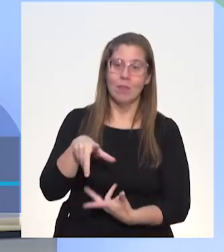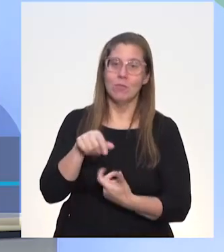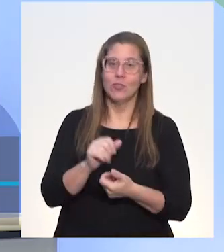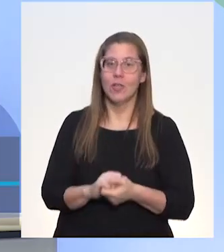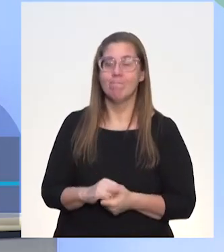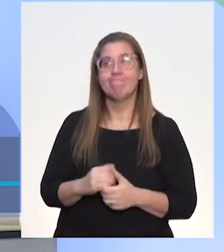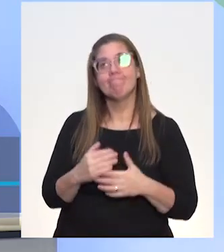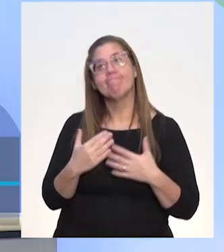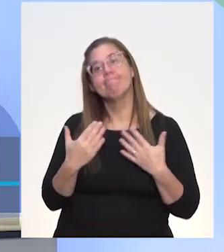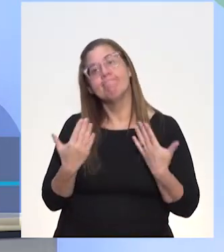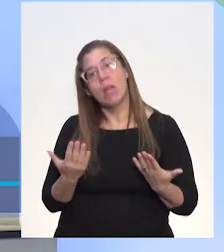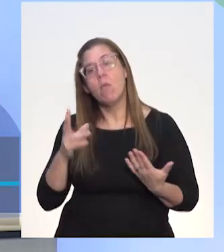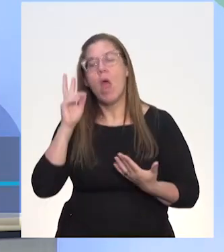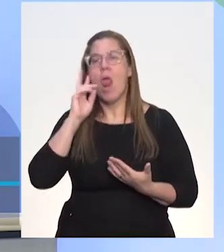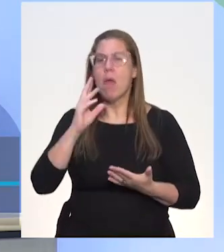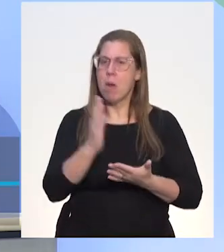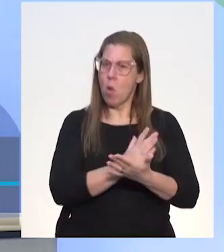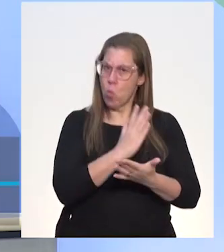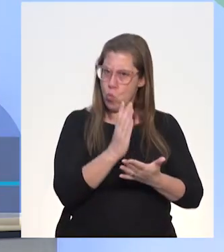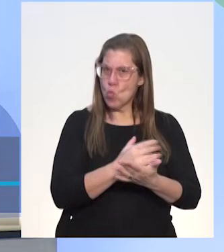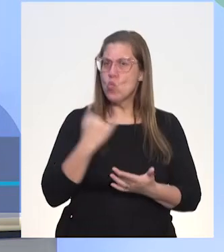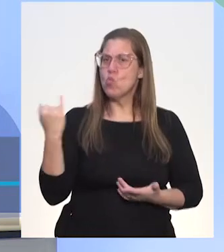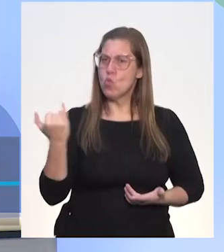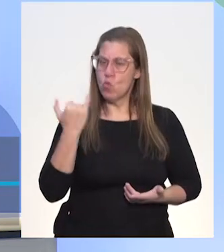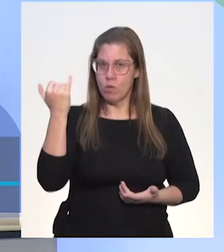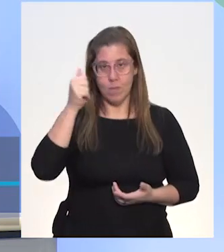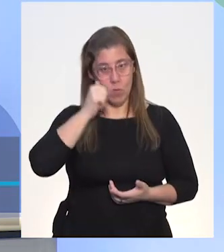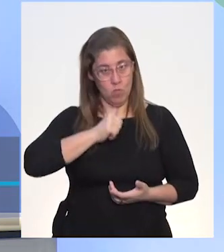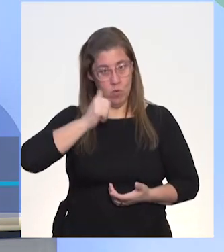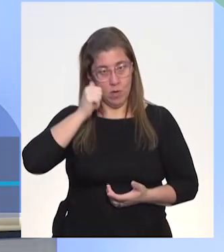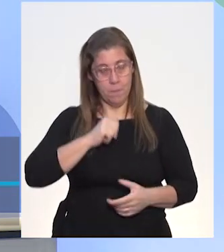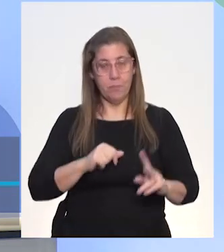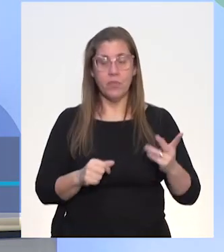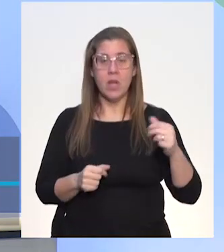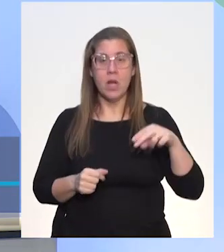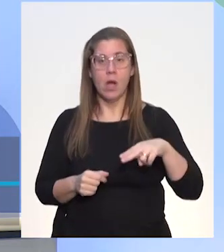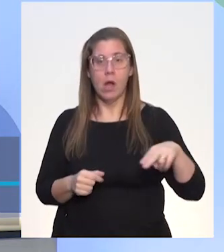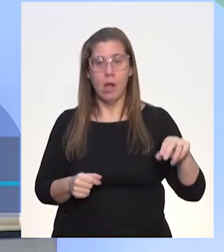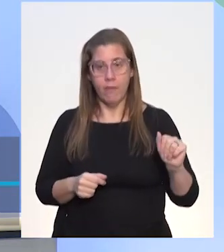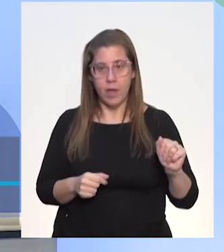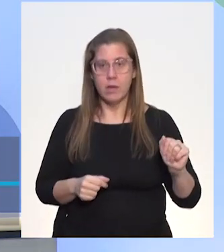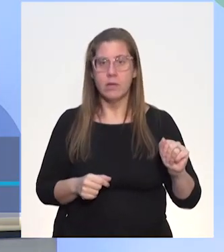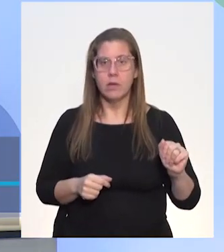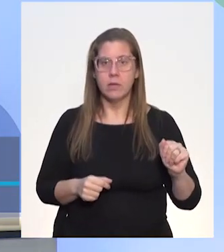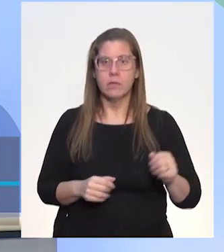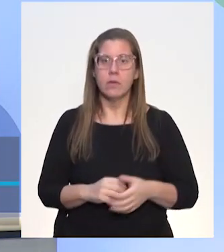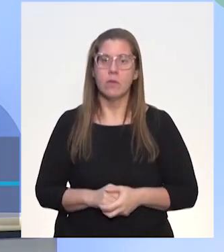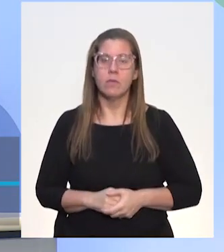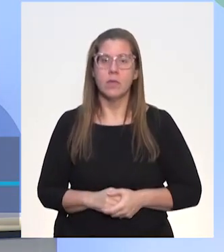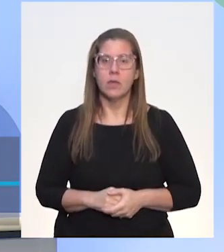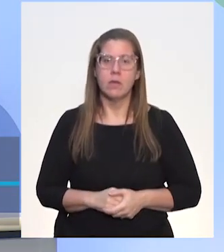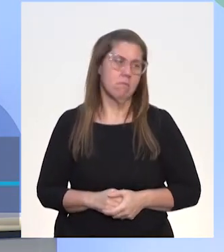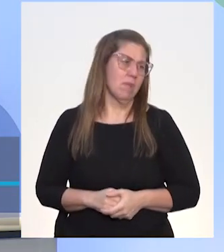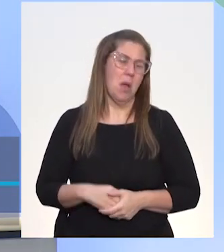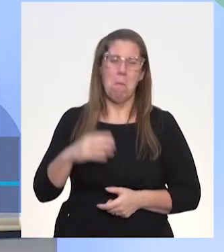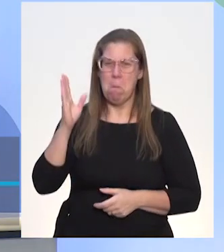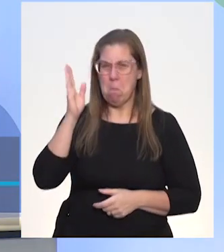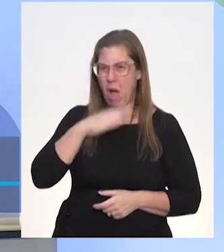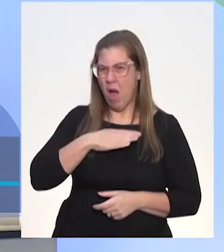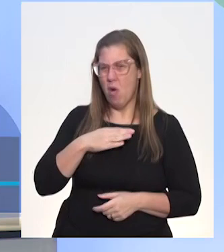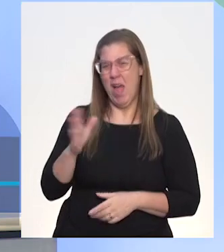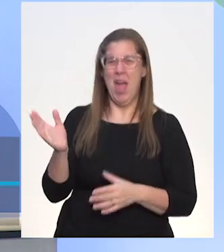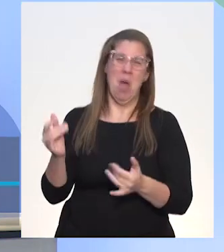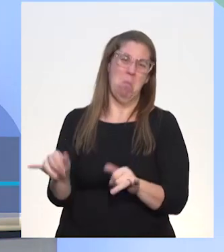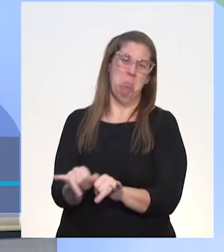Então, faz lembrar um livro muito importante de uma filósofa, que é a Hannah Arendt, né, que ela escreveu A Banalidade do Mal, e nesse livro